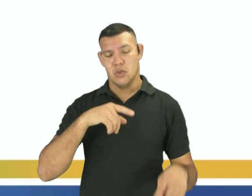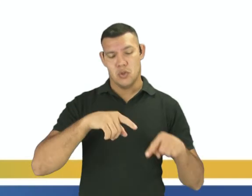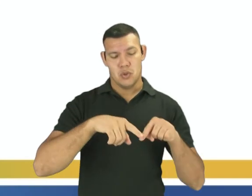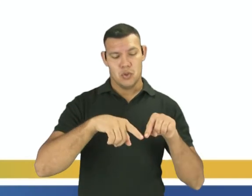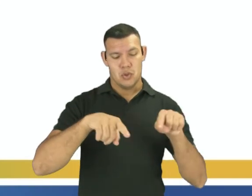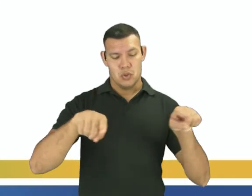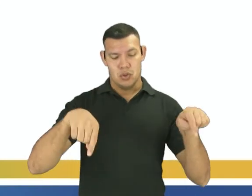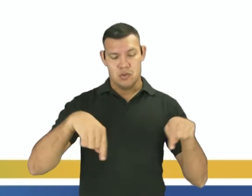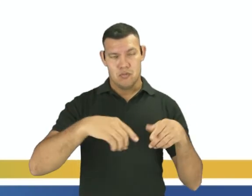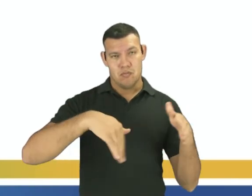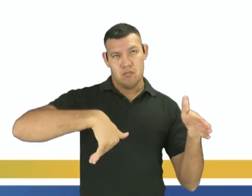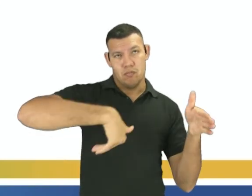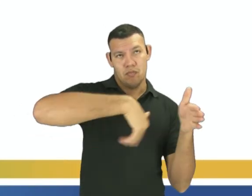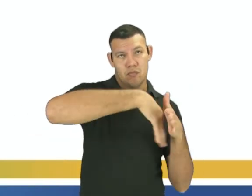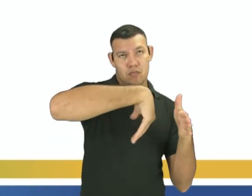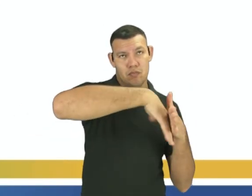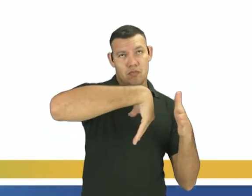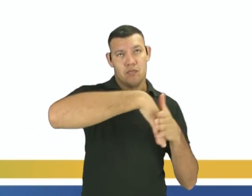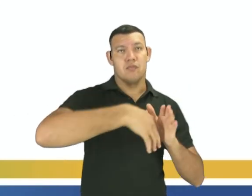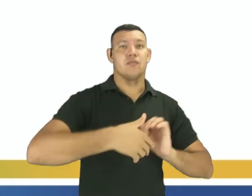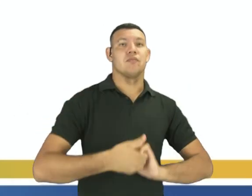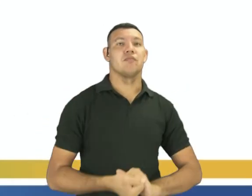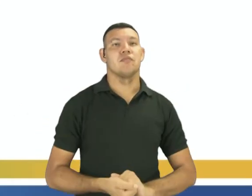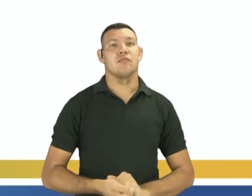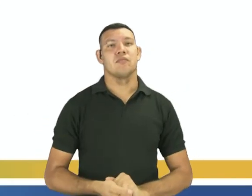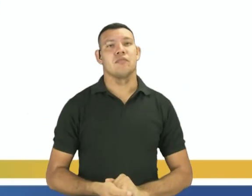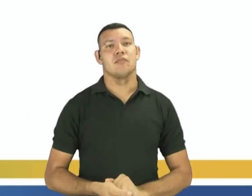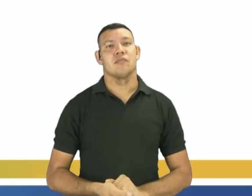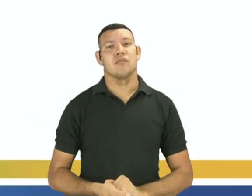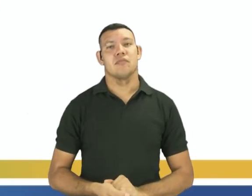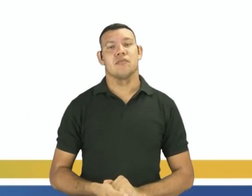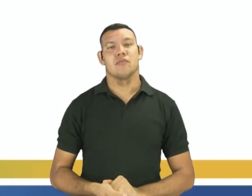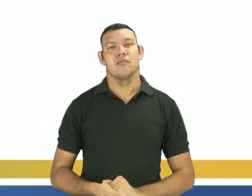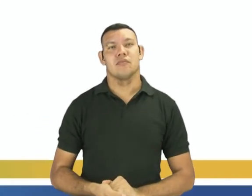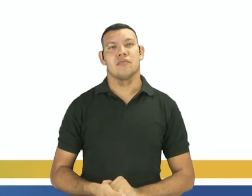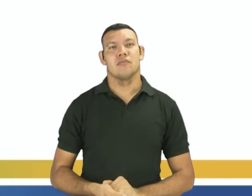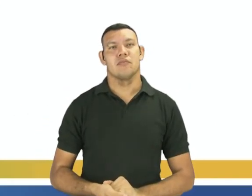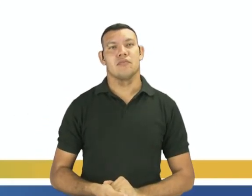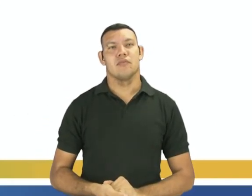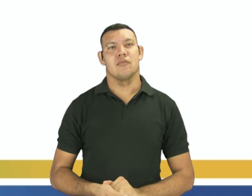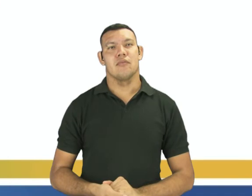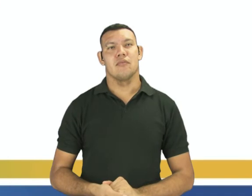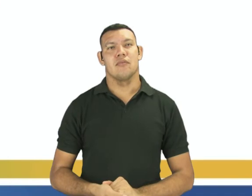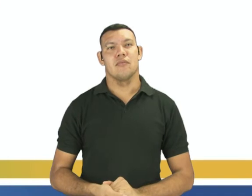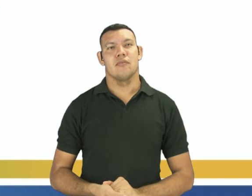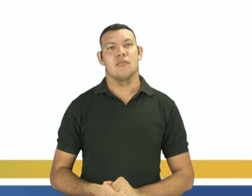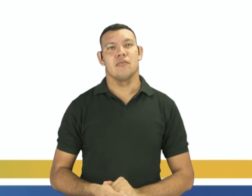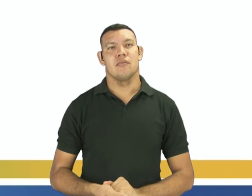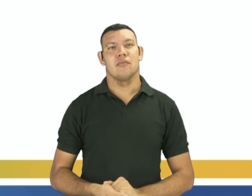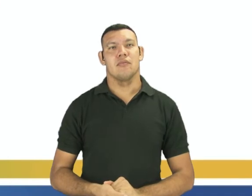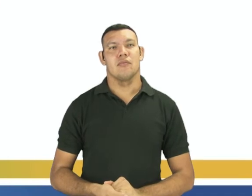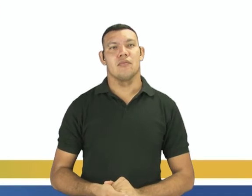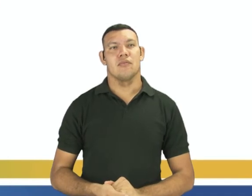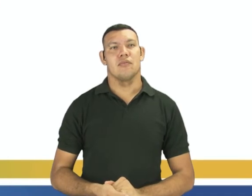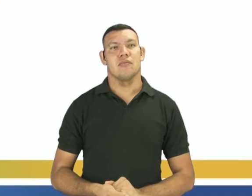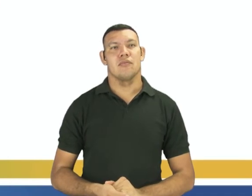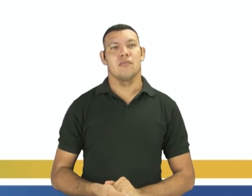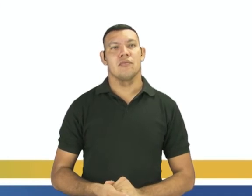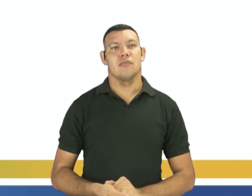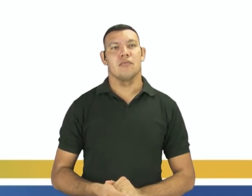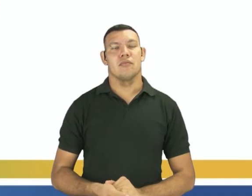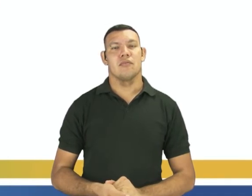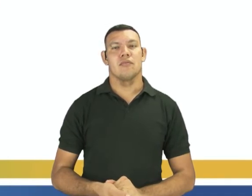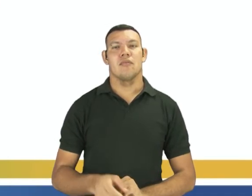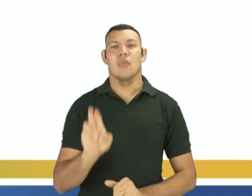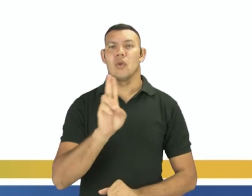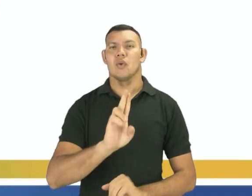Então, o verbo meet vai ficar no infinitivo ou vai ficar no gerúndio? Vamos lá, vocês lembram? Depois